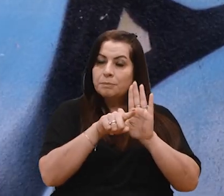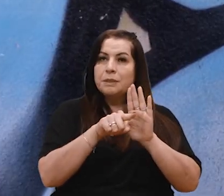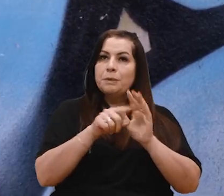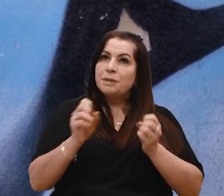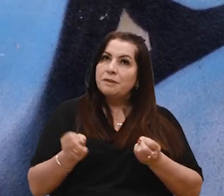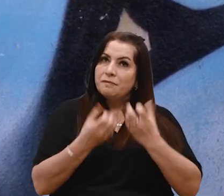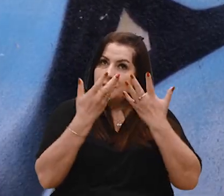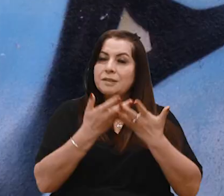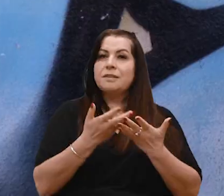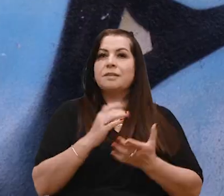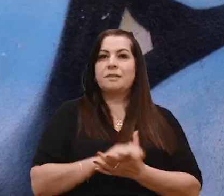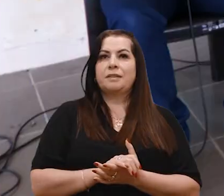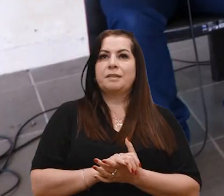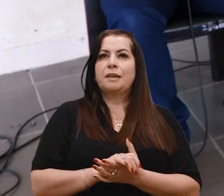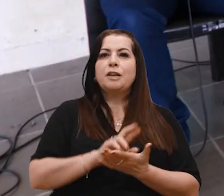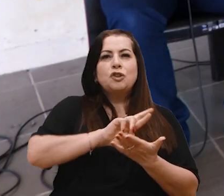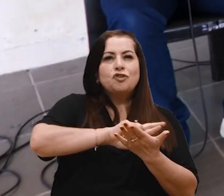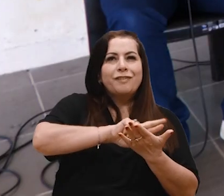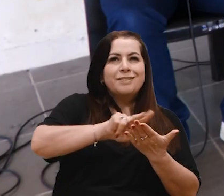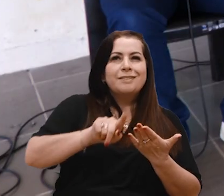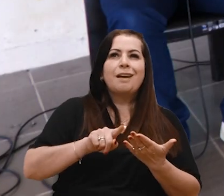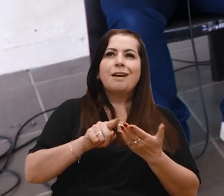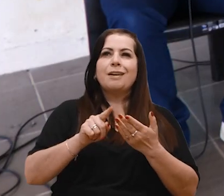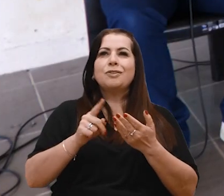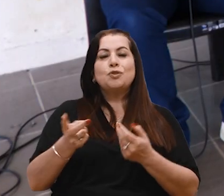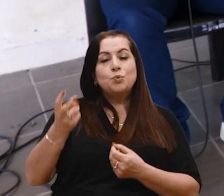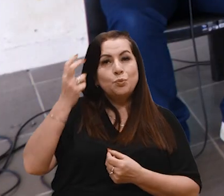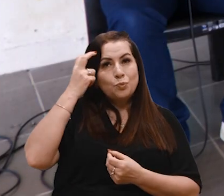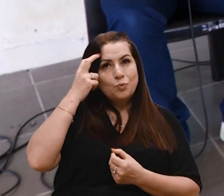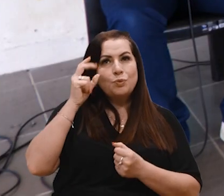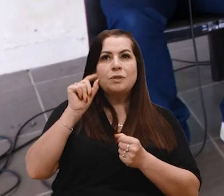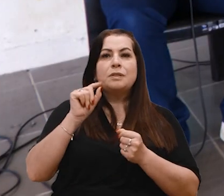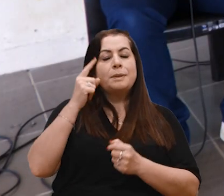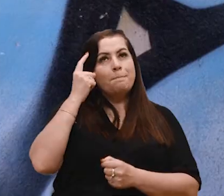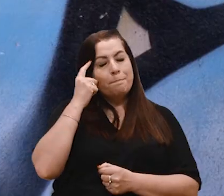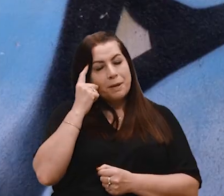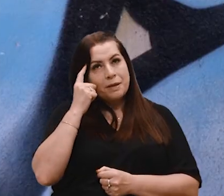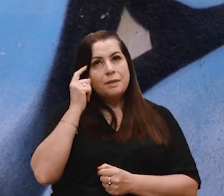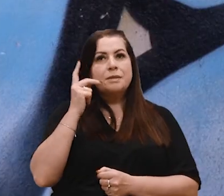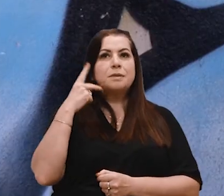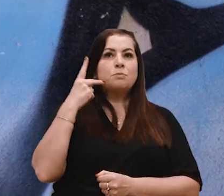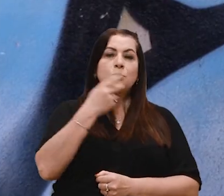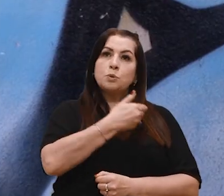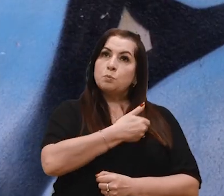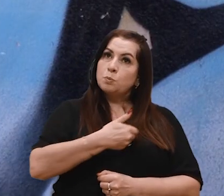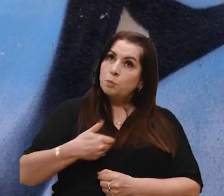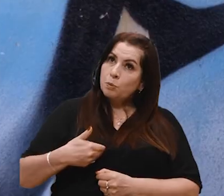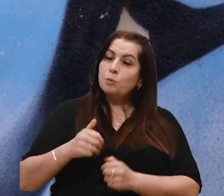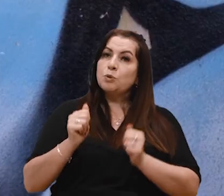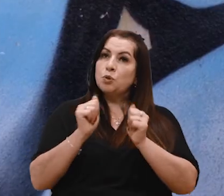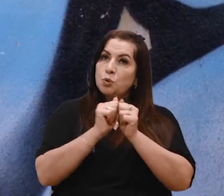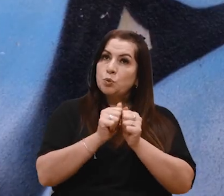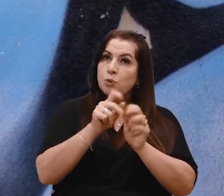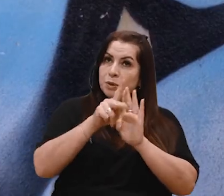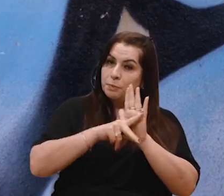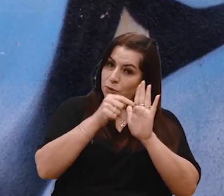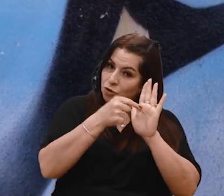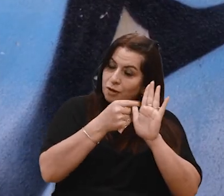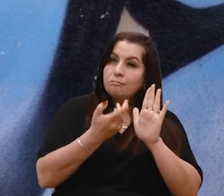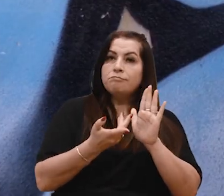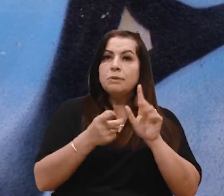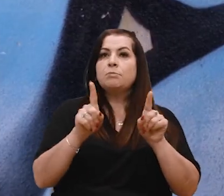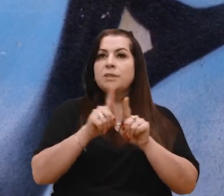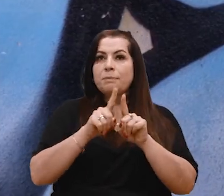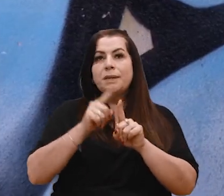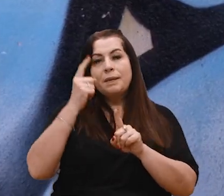sirva também para essa celebração de diversidade, de cultura, que se faça, se pense política pública através